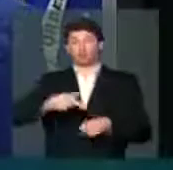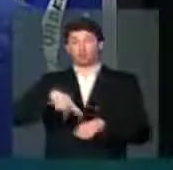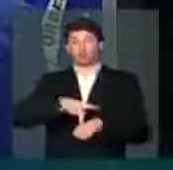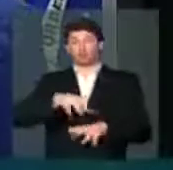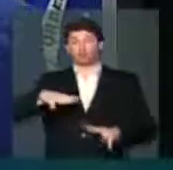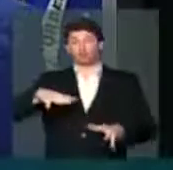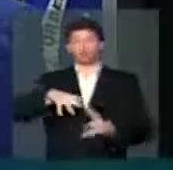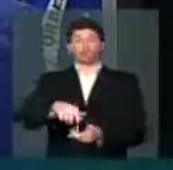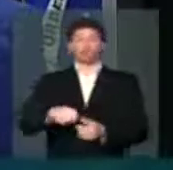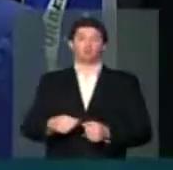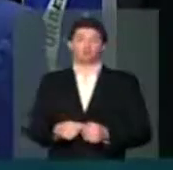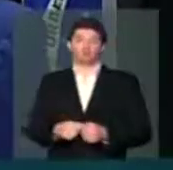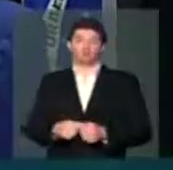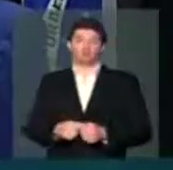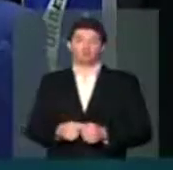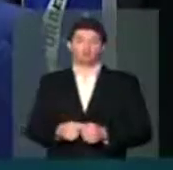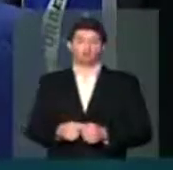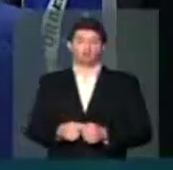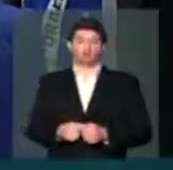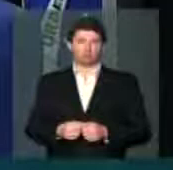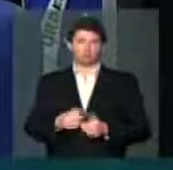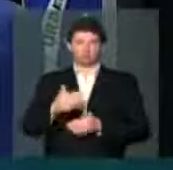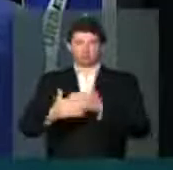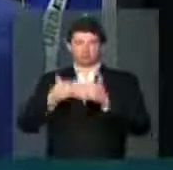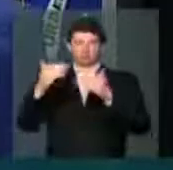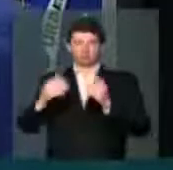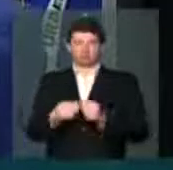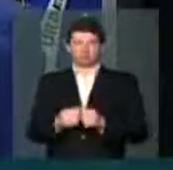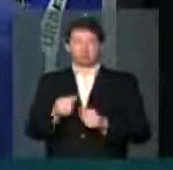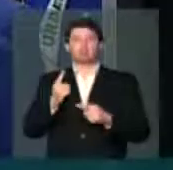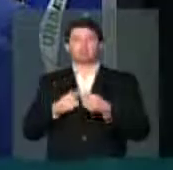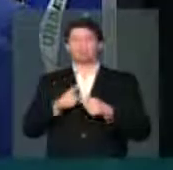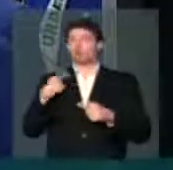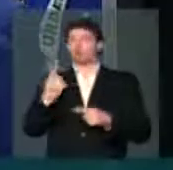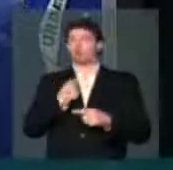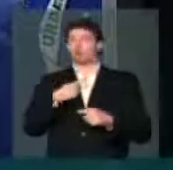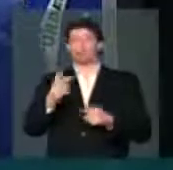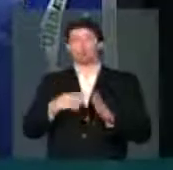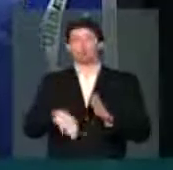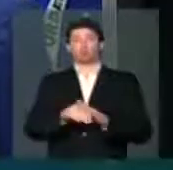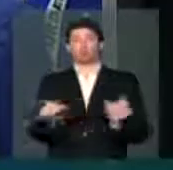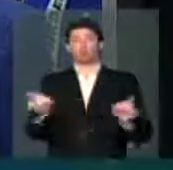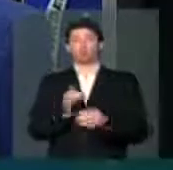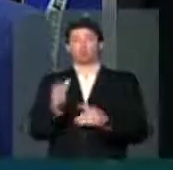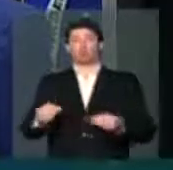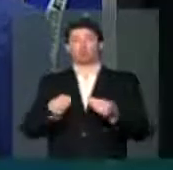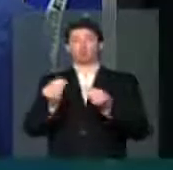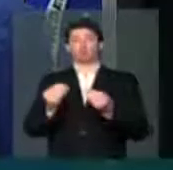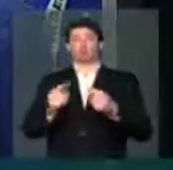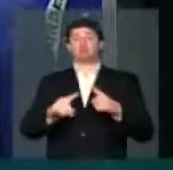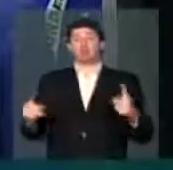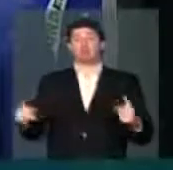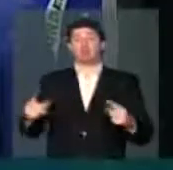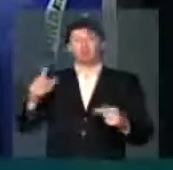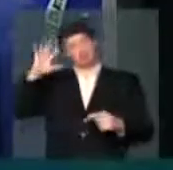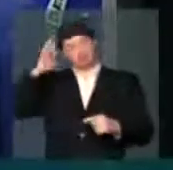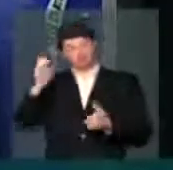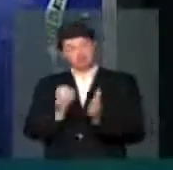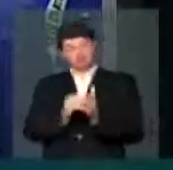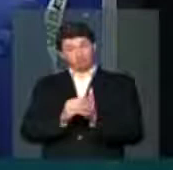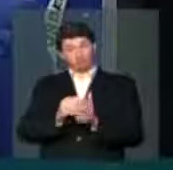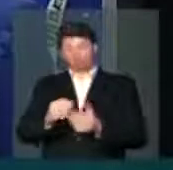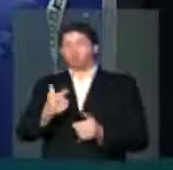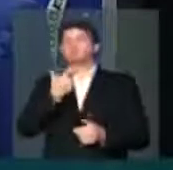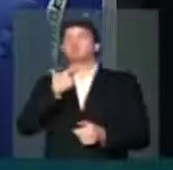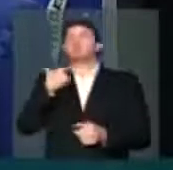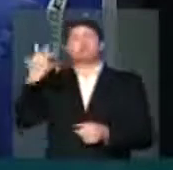do mundo como exemplo de crescimento, quando nós temos tudo a oferecer. O que falta é decisão, é vontade política,